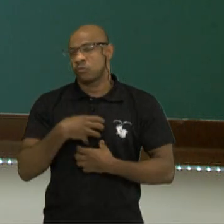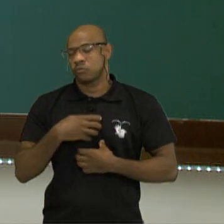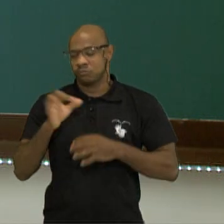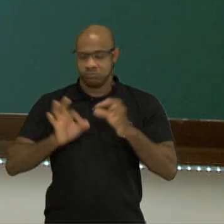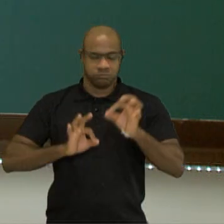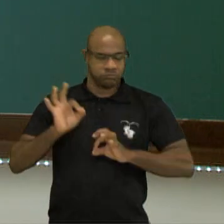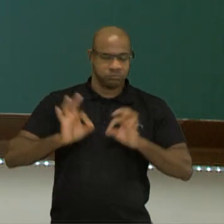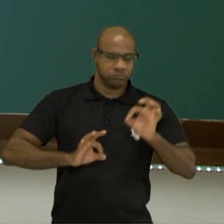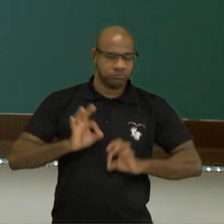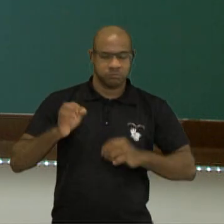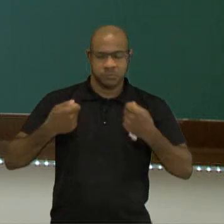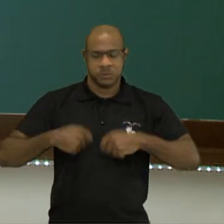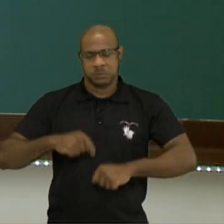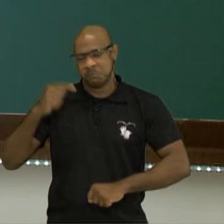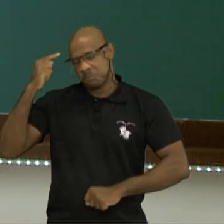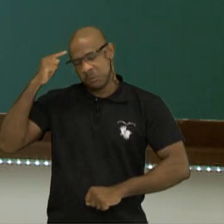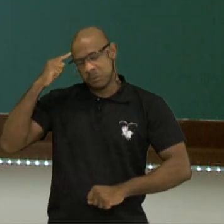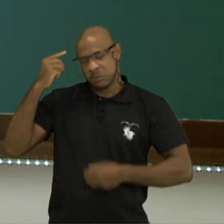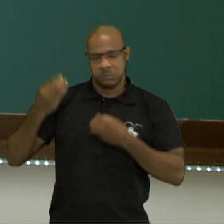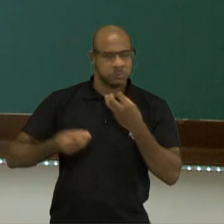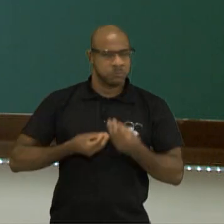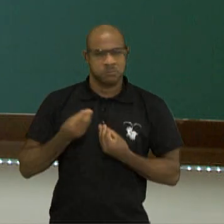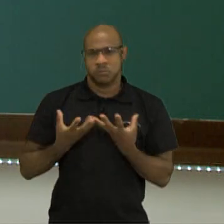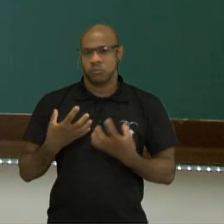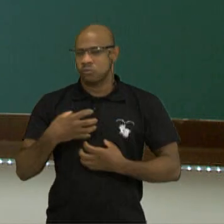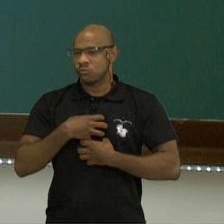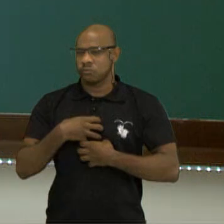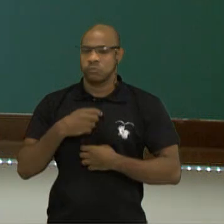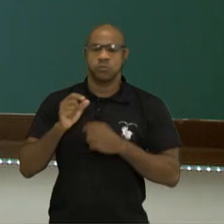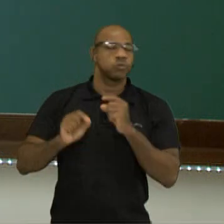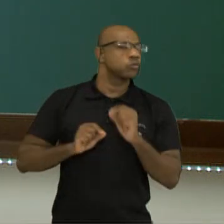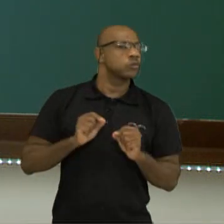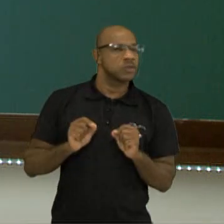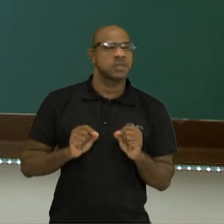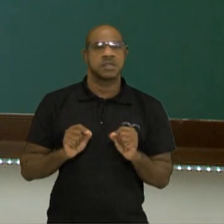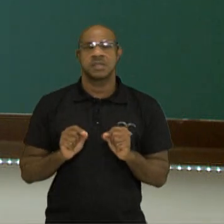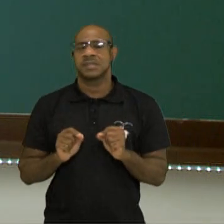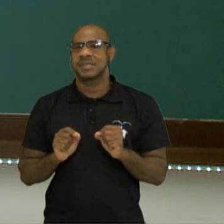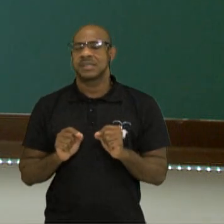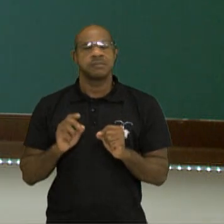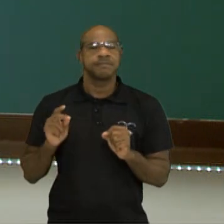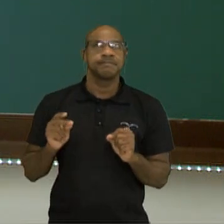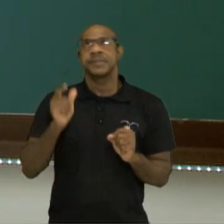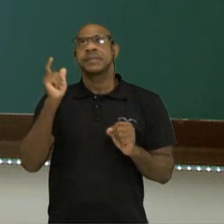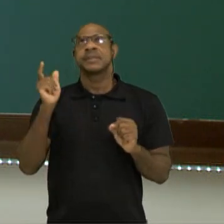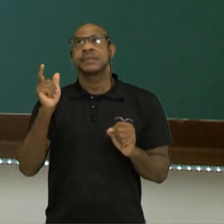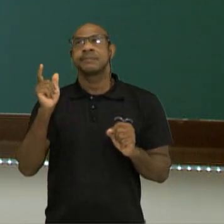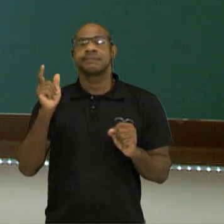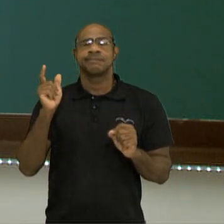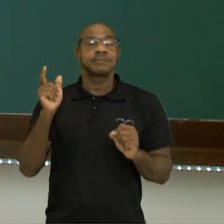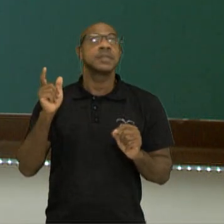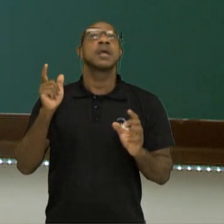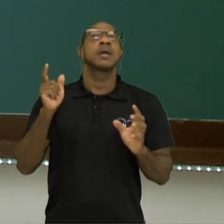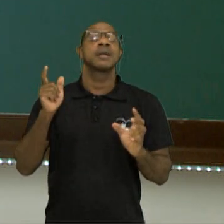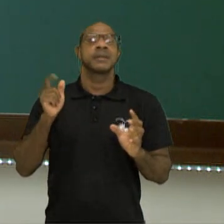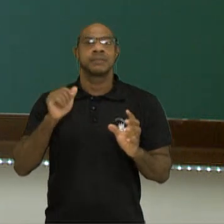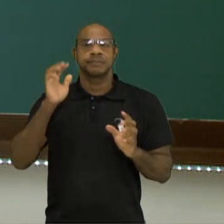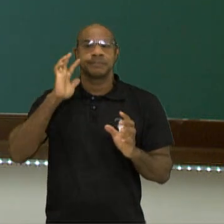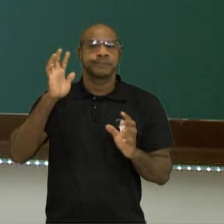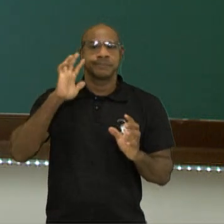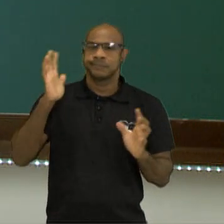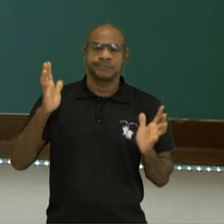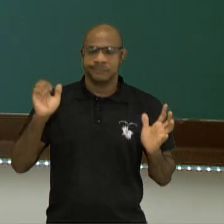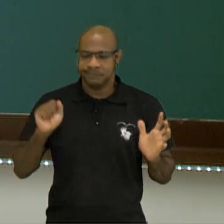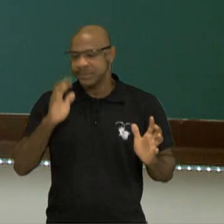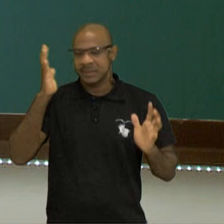que vem sendo pensado e também aquela forma em que, plim, simplesmente você previu algo,